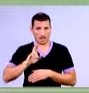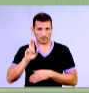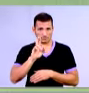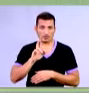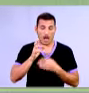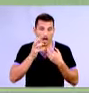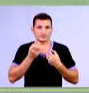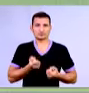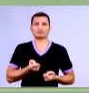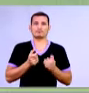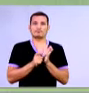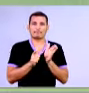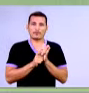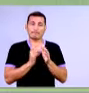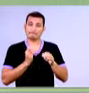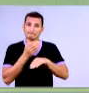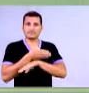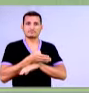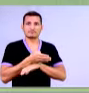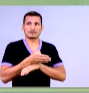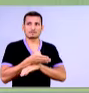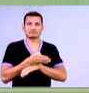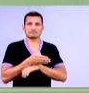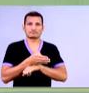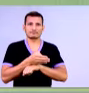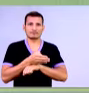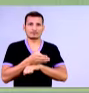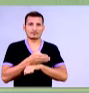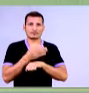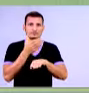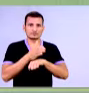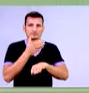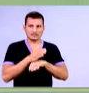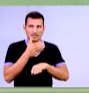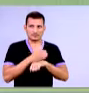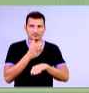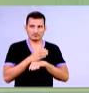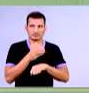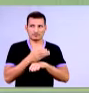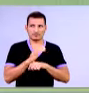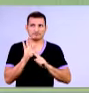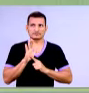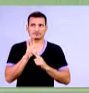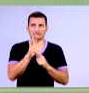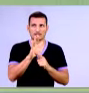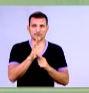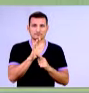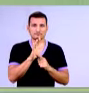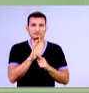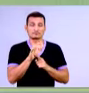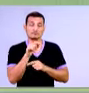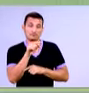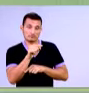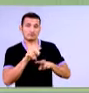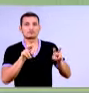de participante de uma atividade apresentada por meio do